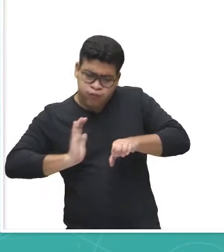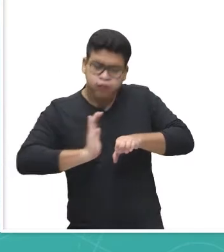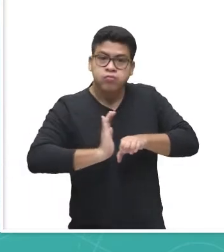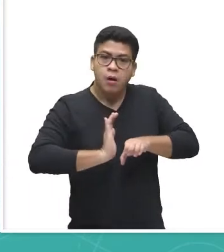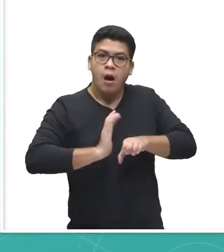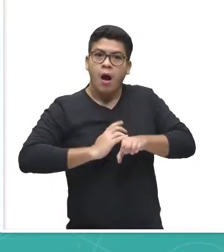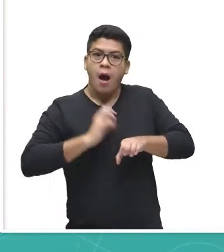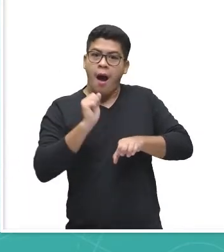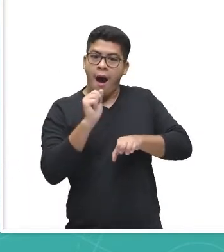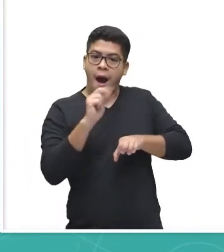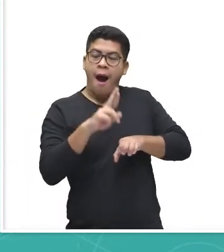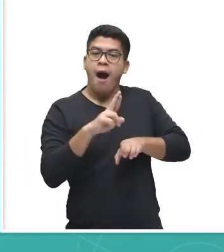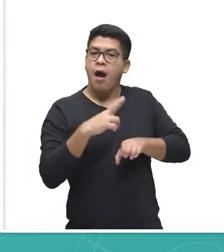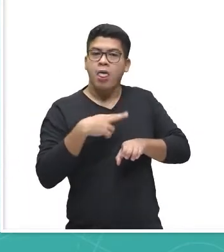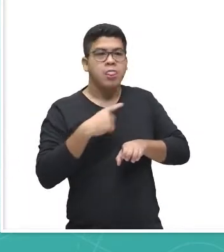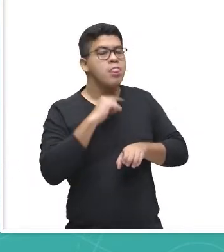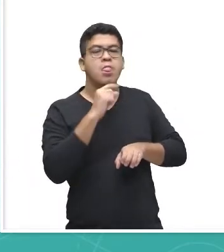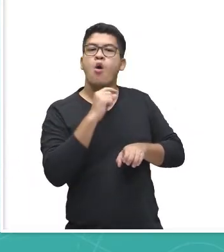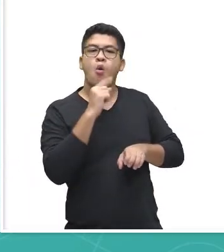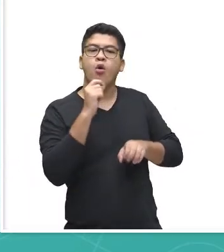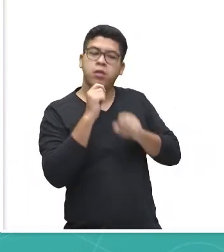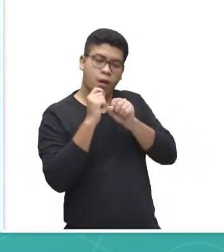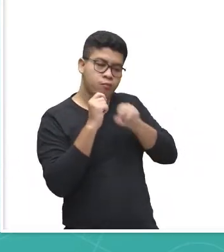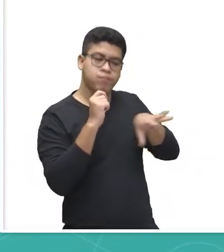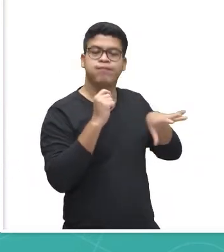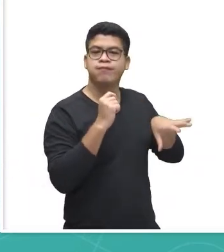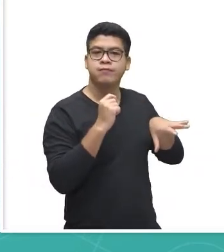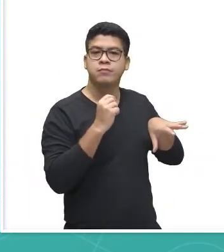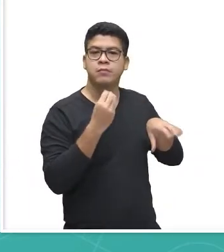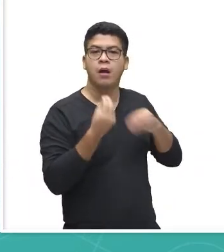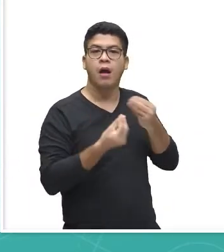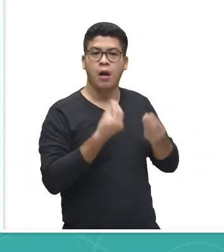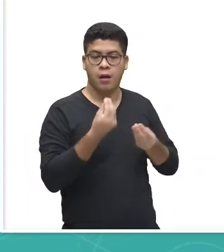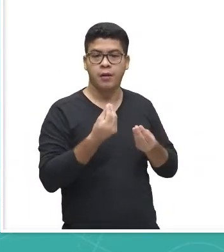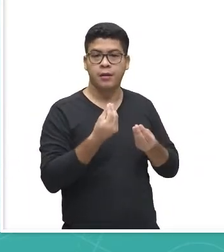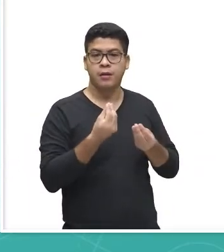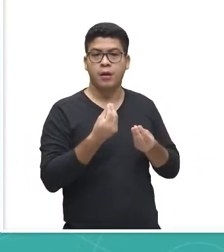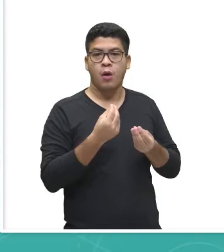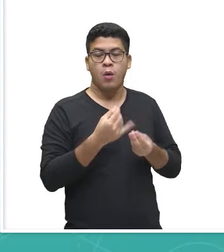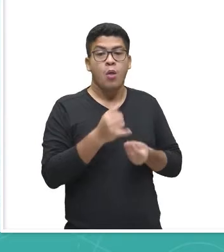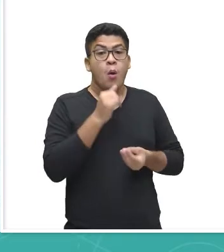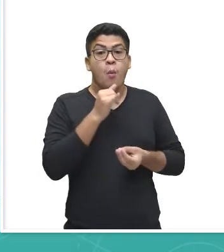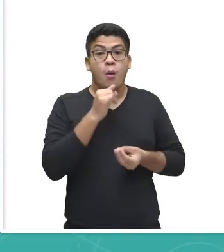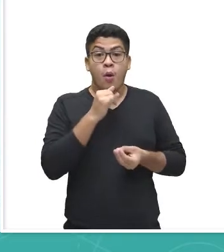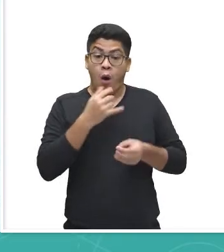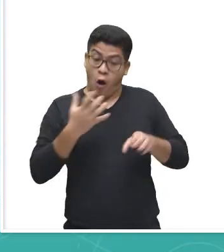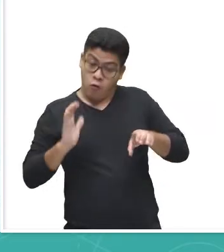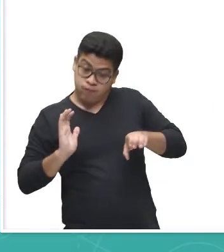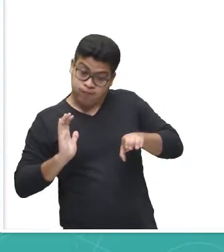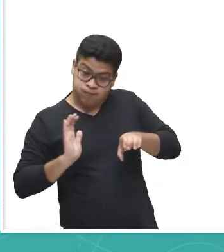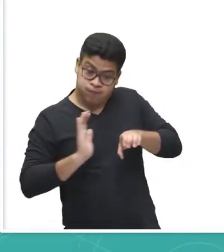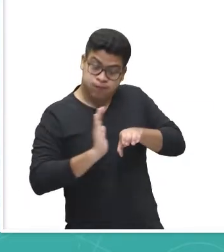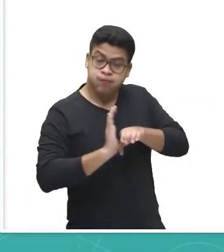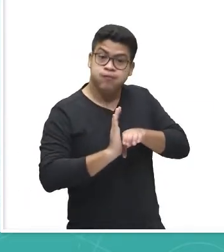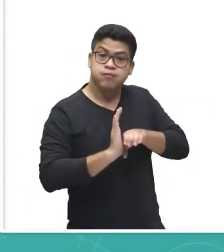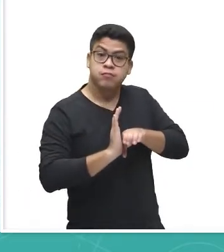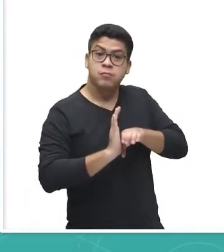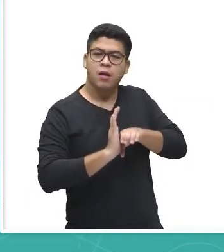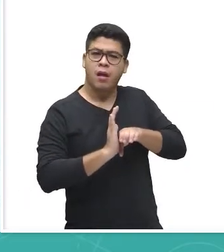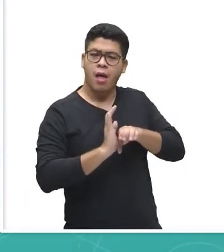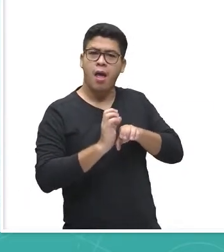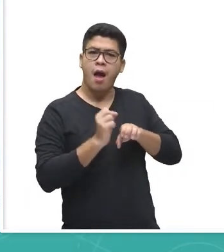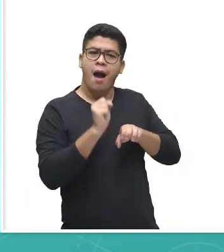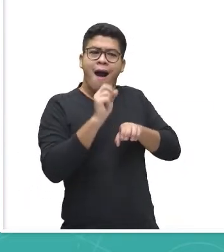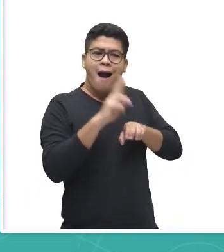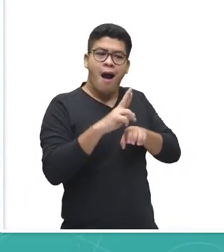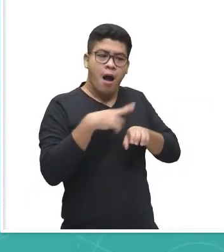parte aqui, ó, né? Aquela parte da seringa ali que você vai aplicar determinado líquido, por exemplo. Quando você empurra esse êmbolo e a saída de ar